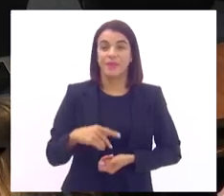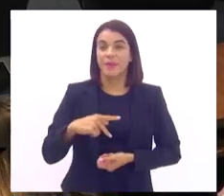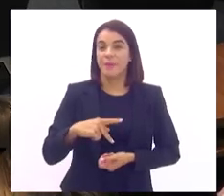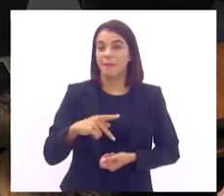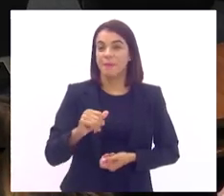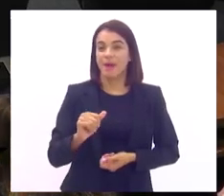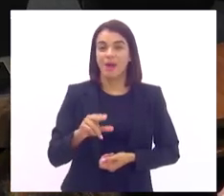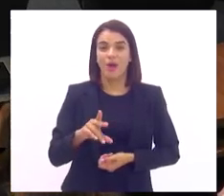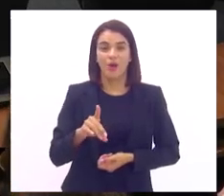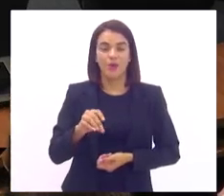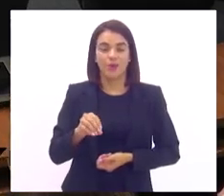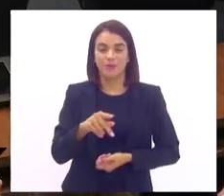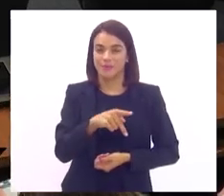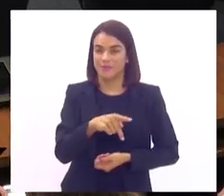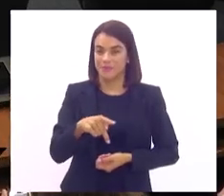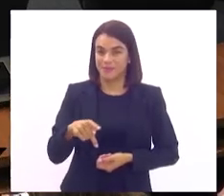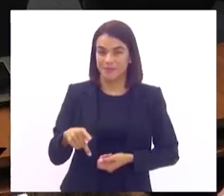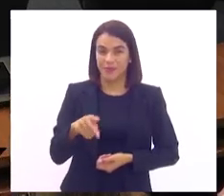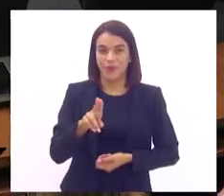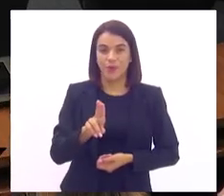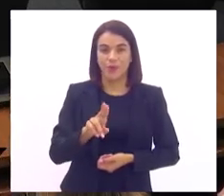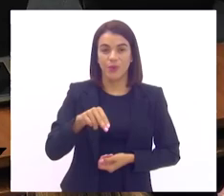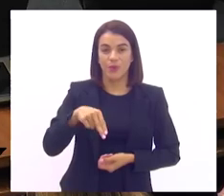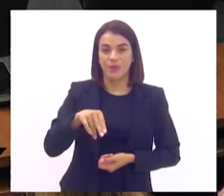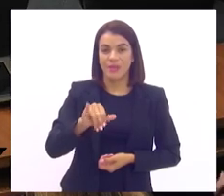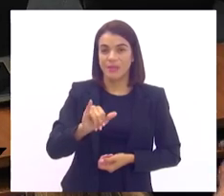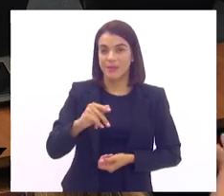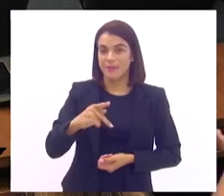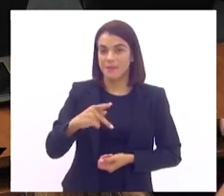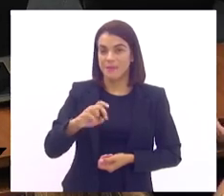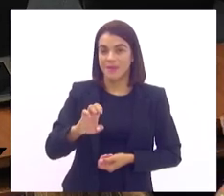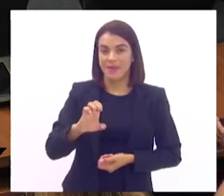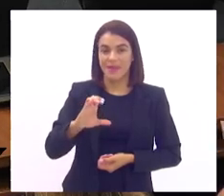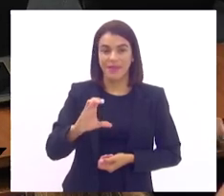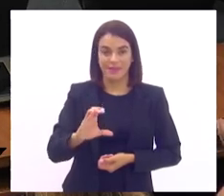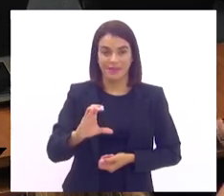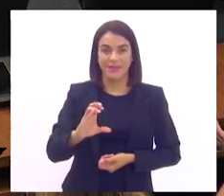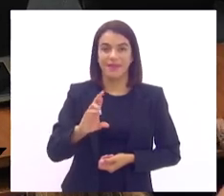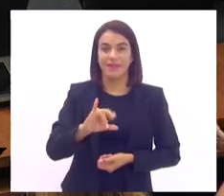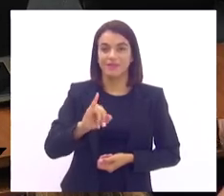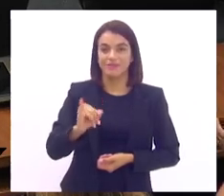Paulo Damião, presidente da Unipec RJ.